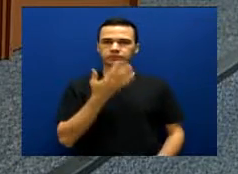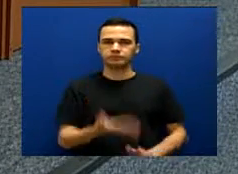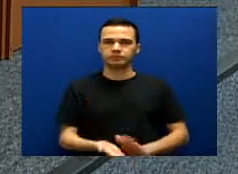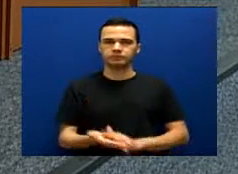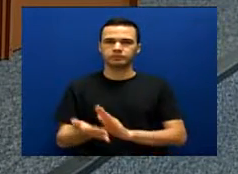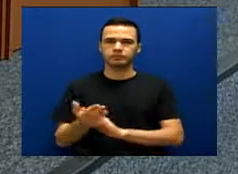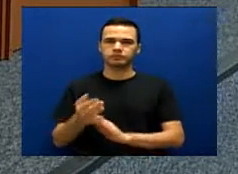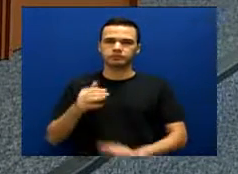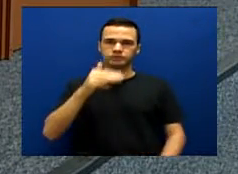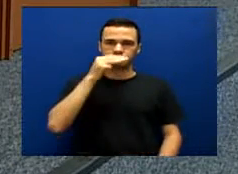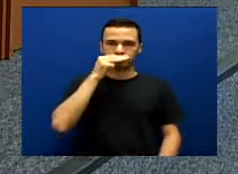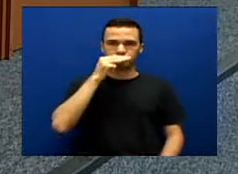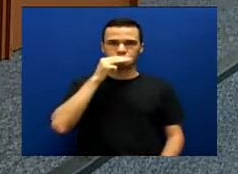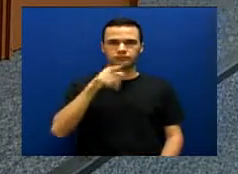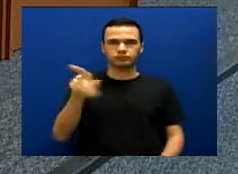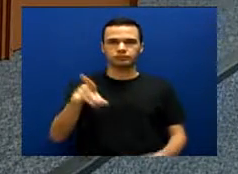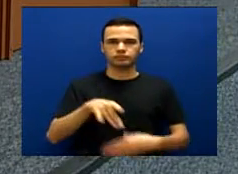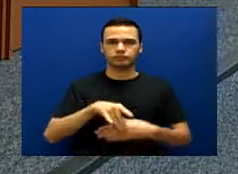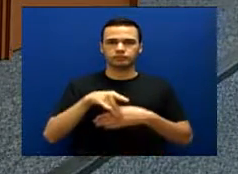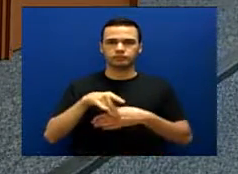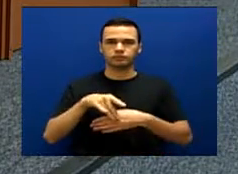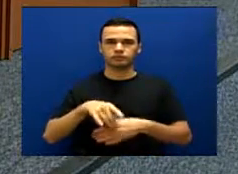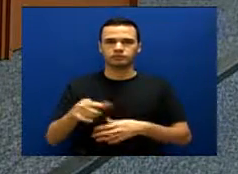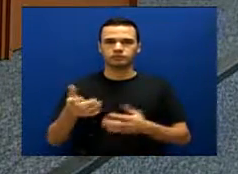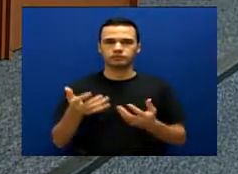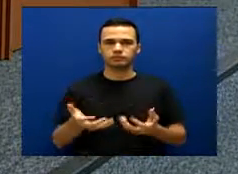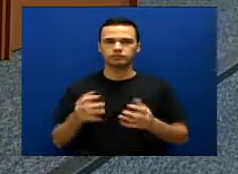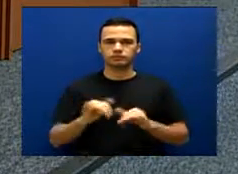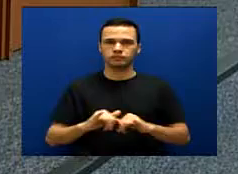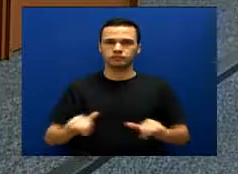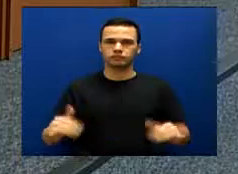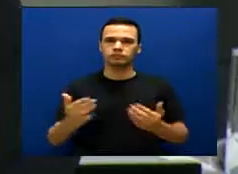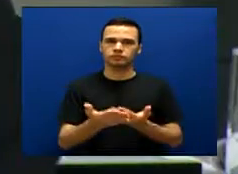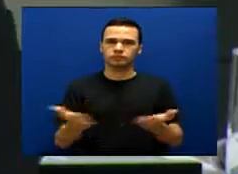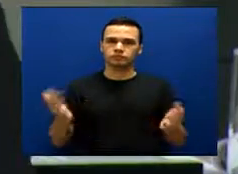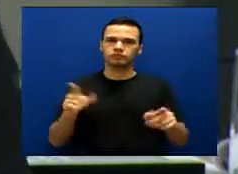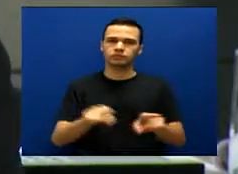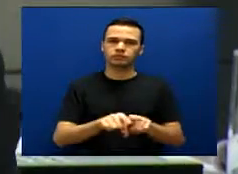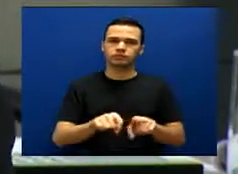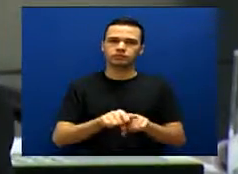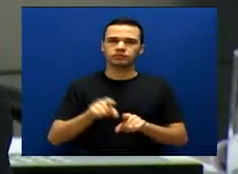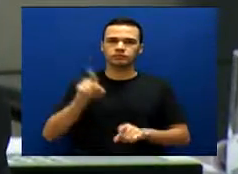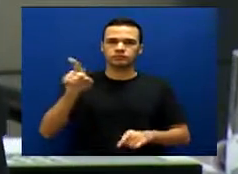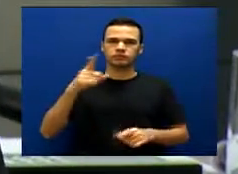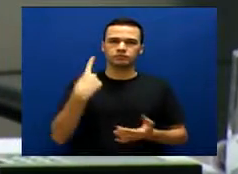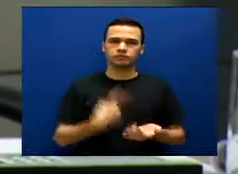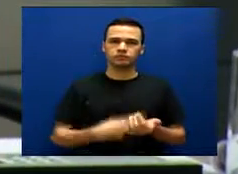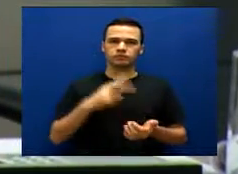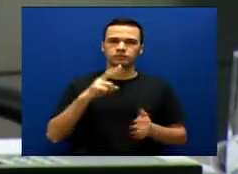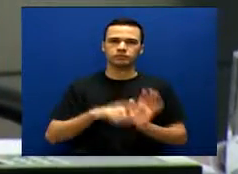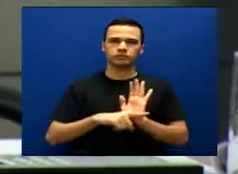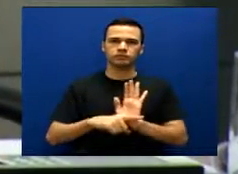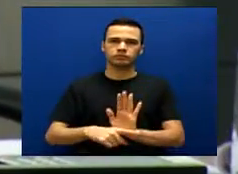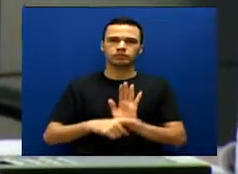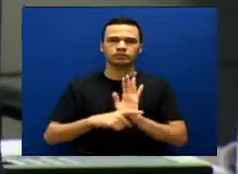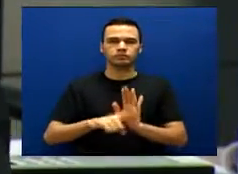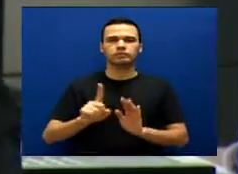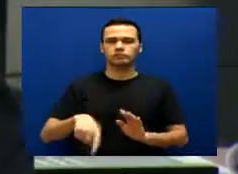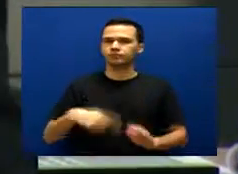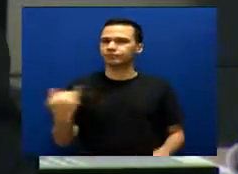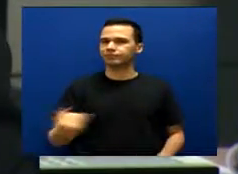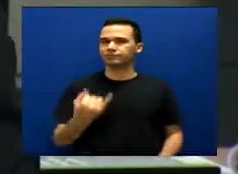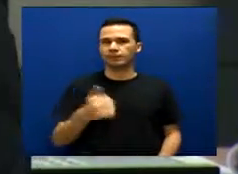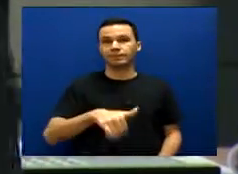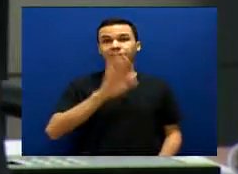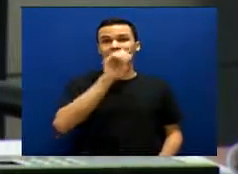Parabéns, Martinez, nosso líder. Quero falar para Vossa Excelência que você pode contar com o meu voto. O importante é o material